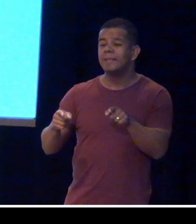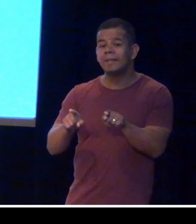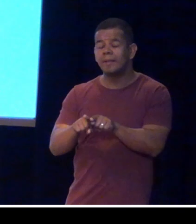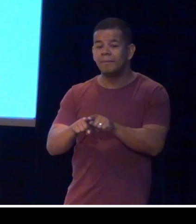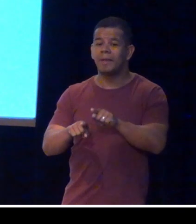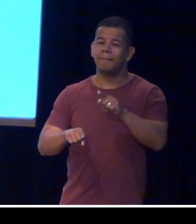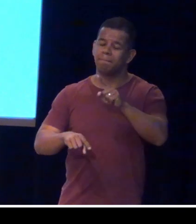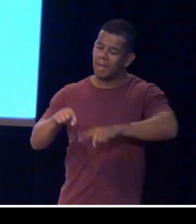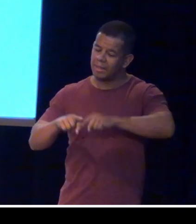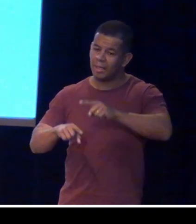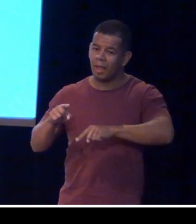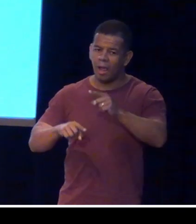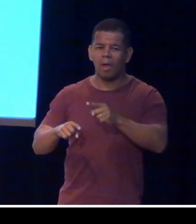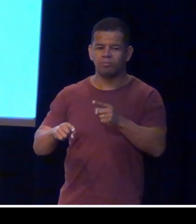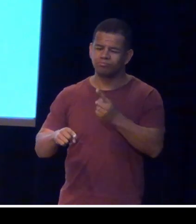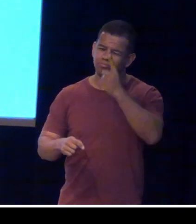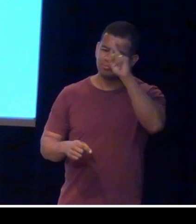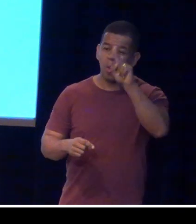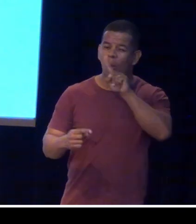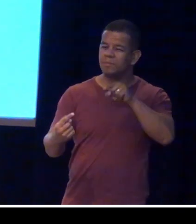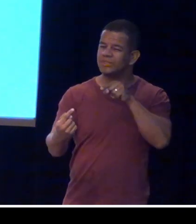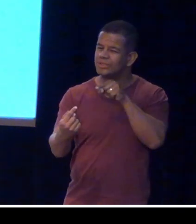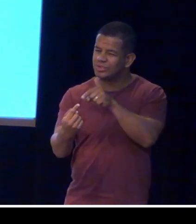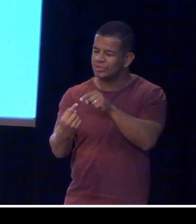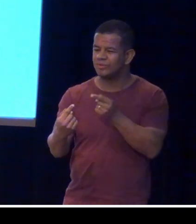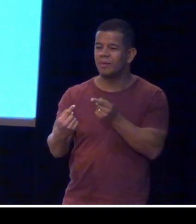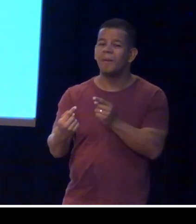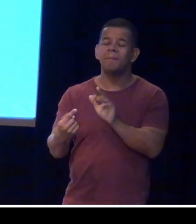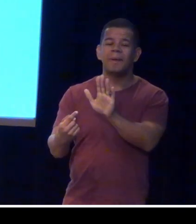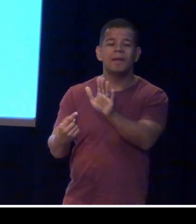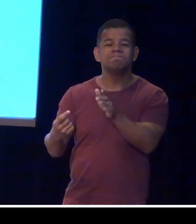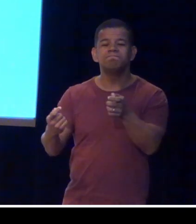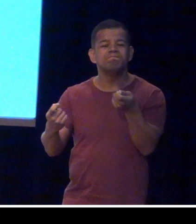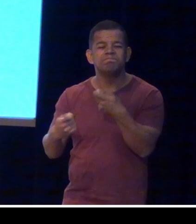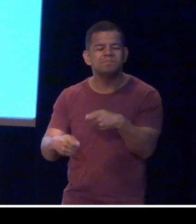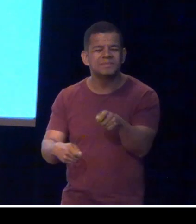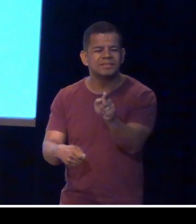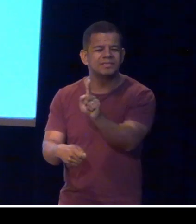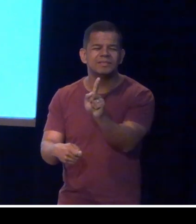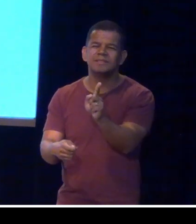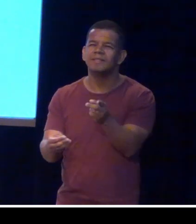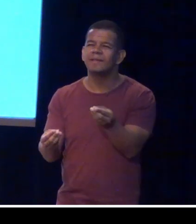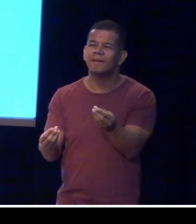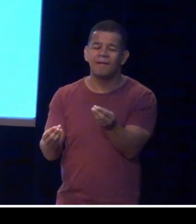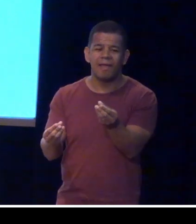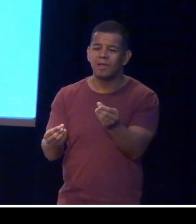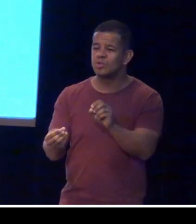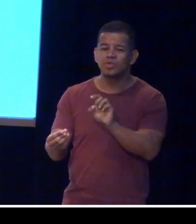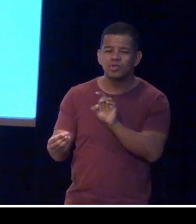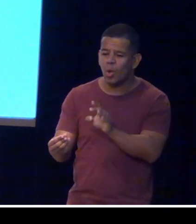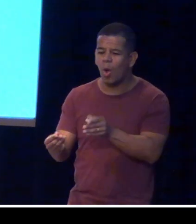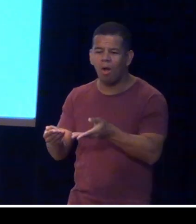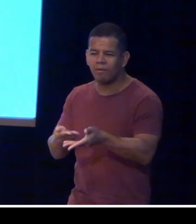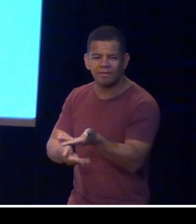com um objetivo determinado, mas sem ser um objeto só de interação.